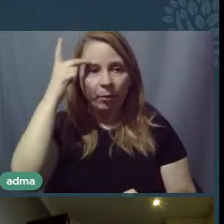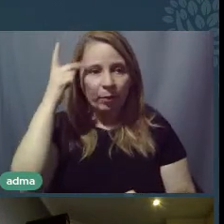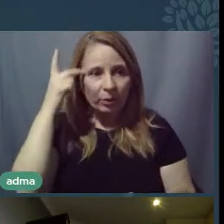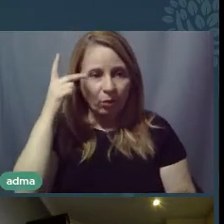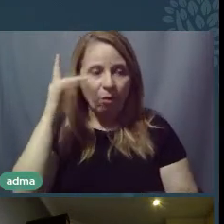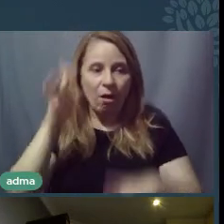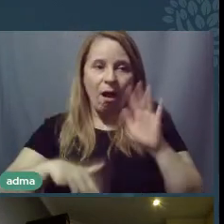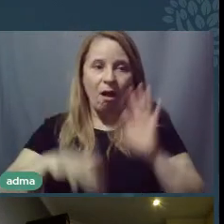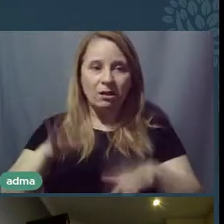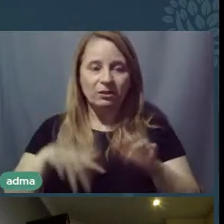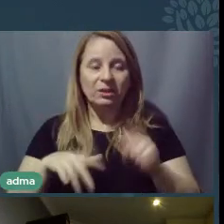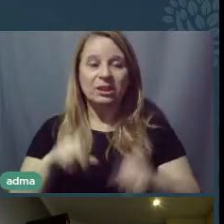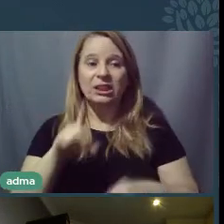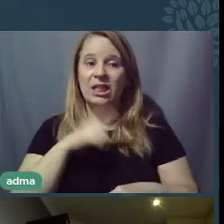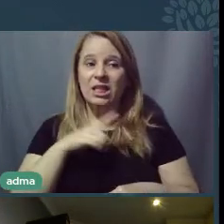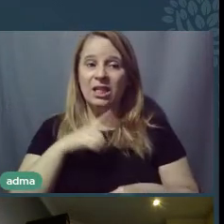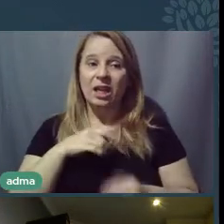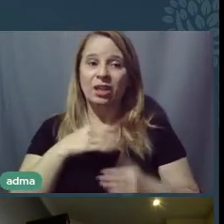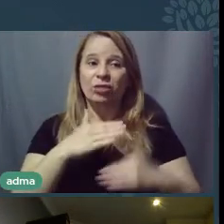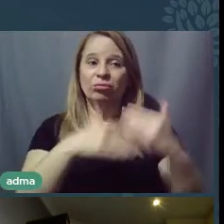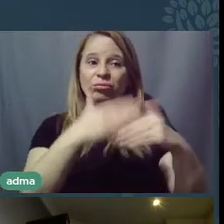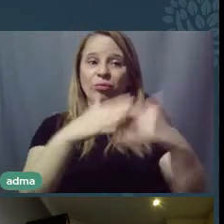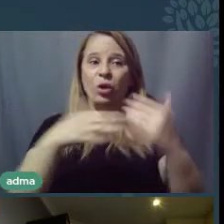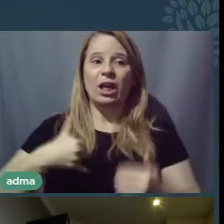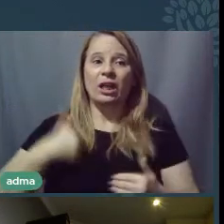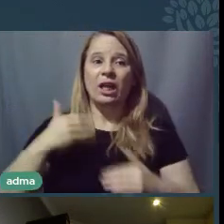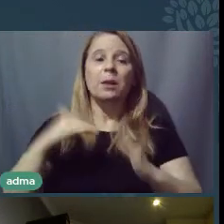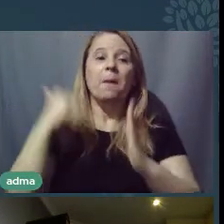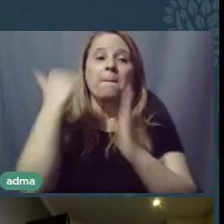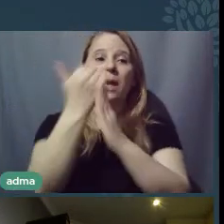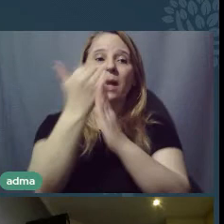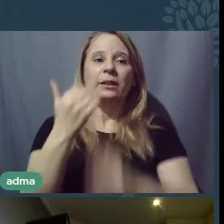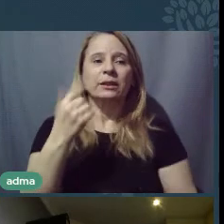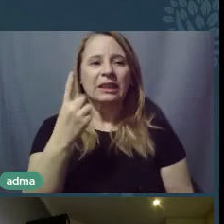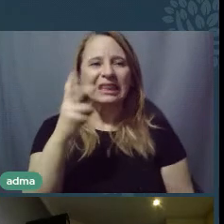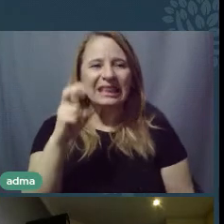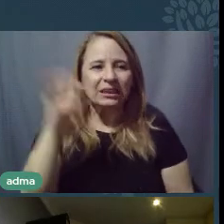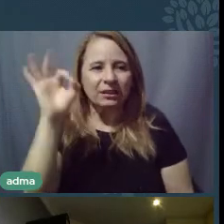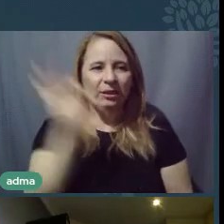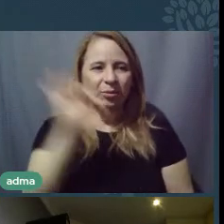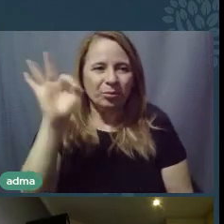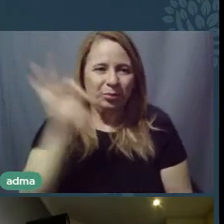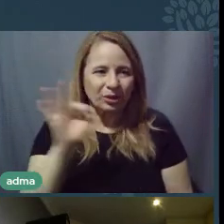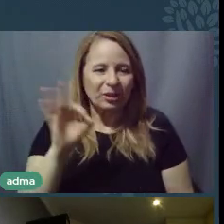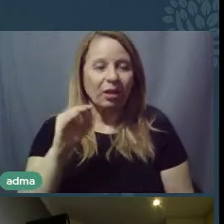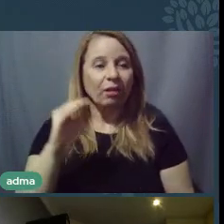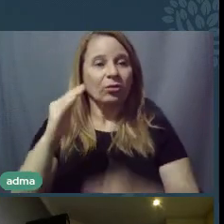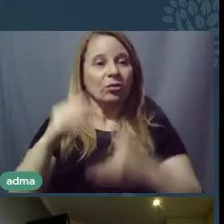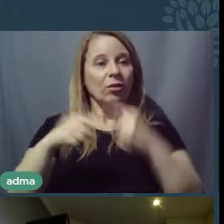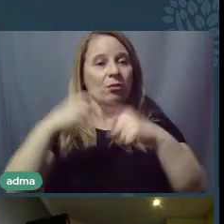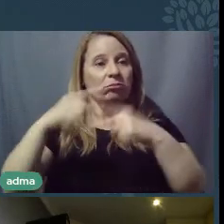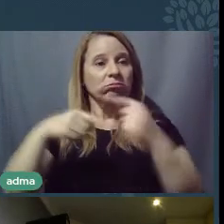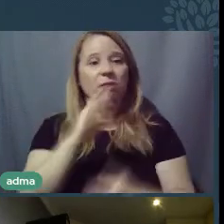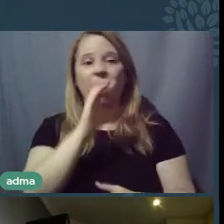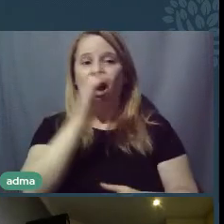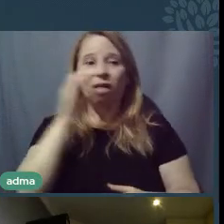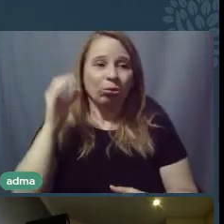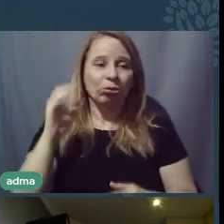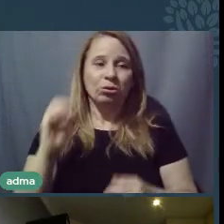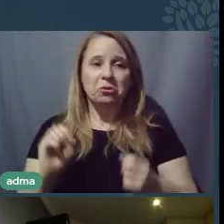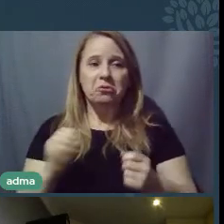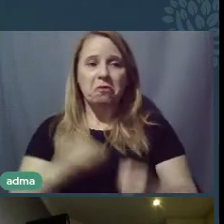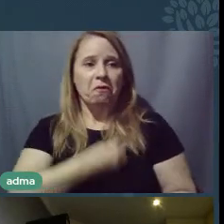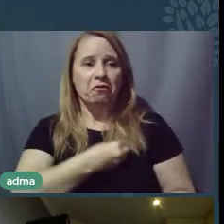desenvolvem a doença mais tardiamente, que é em torno de 15% das pessoas que podem desenvolver em qualquer momento da